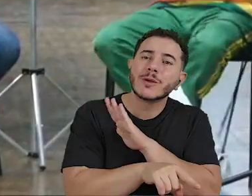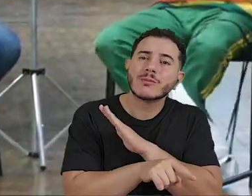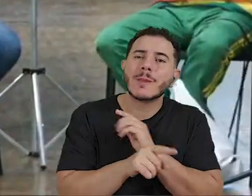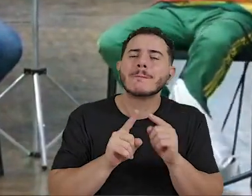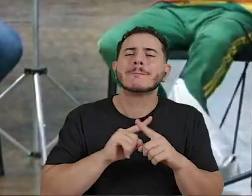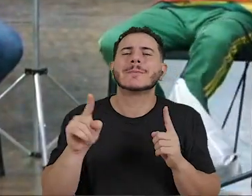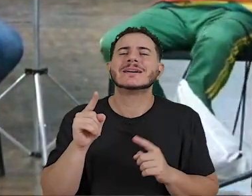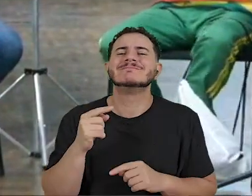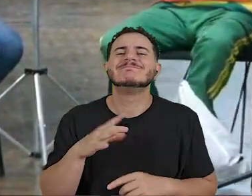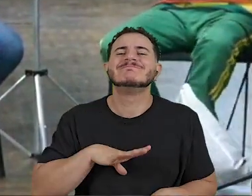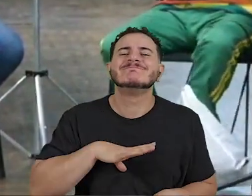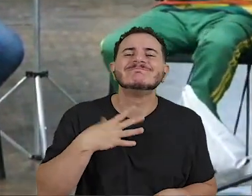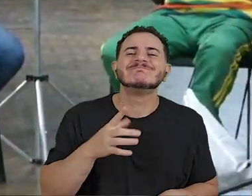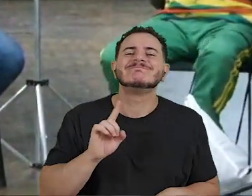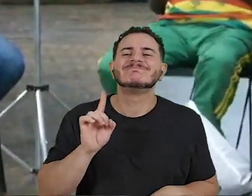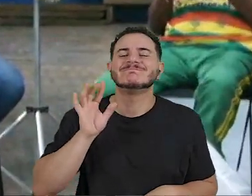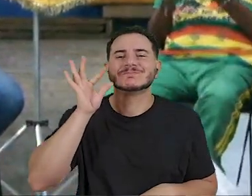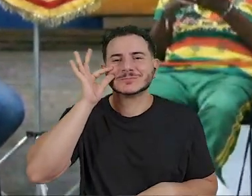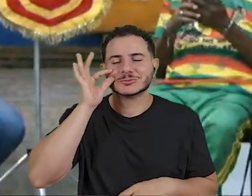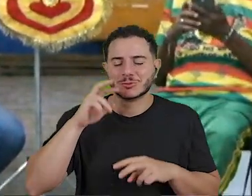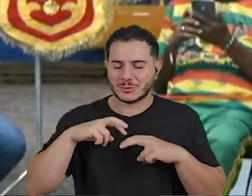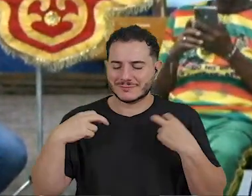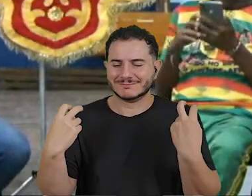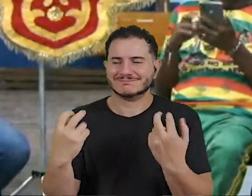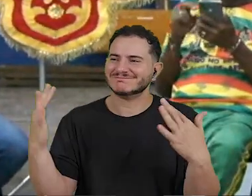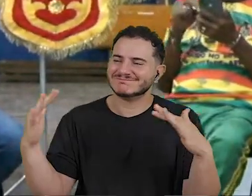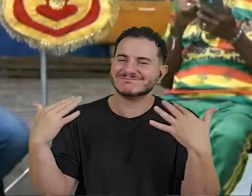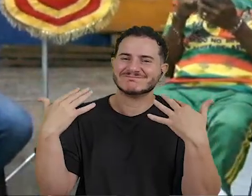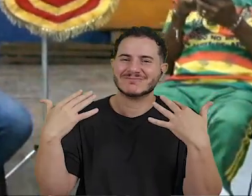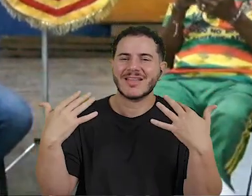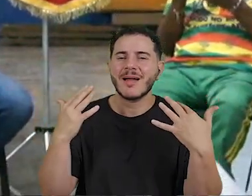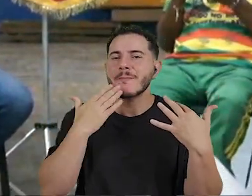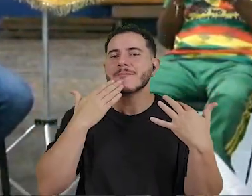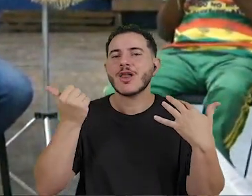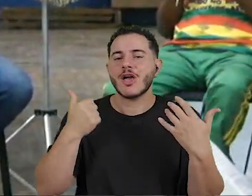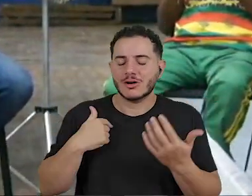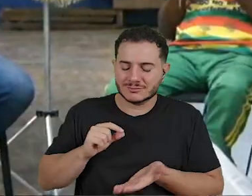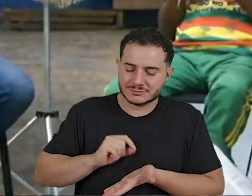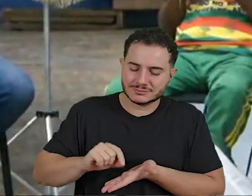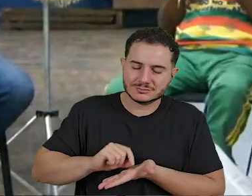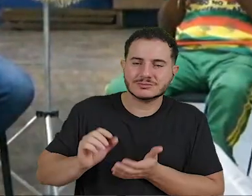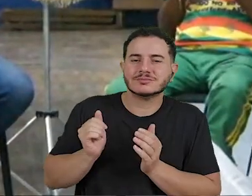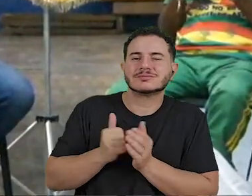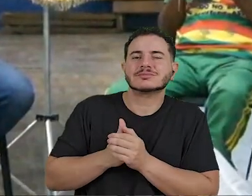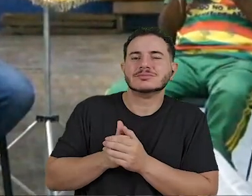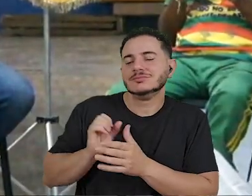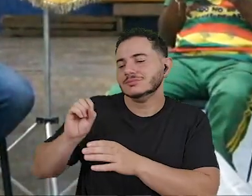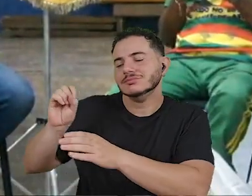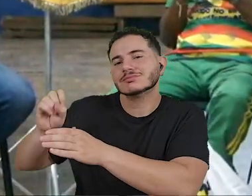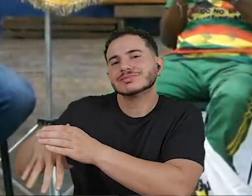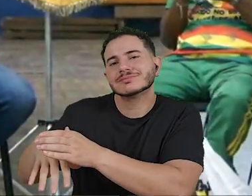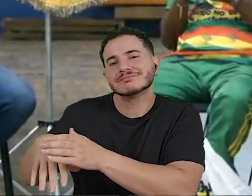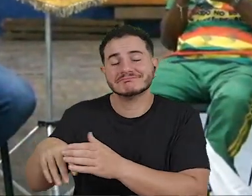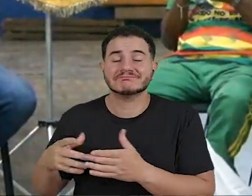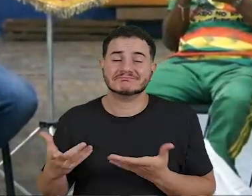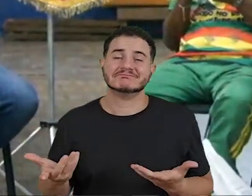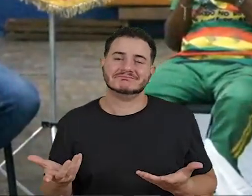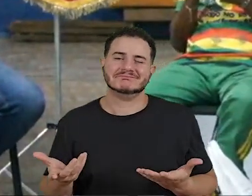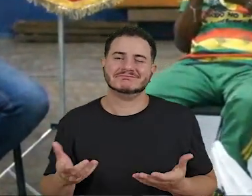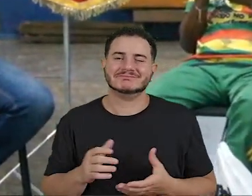mas não se coloca ali no meio da roda, né? Então tem uma caixinha, como se fala?